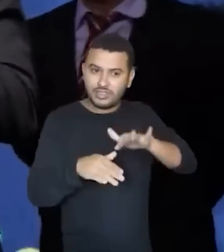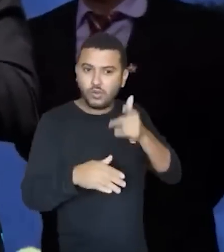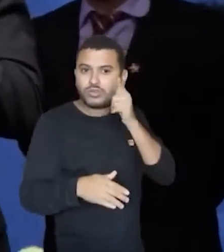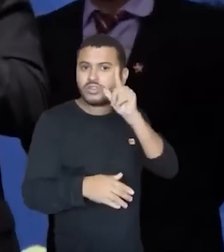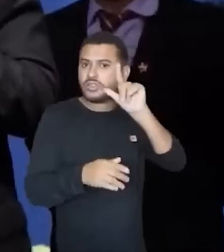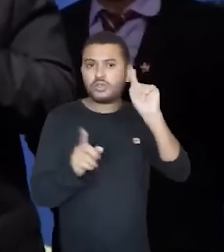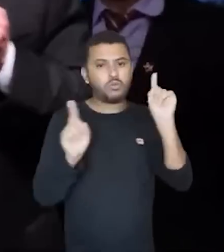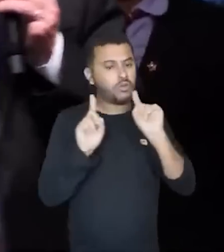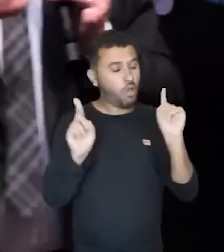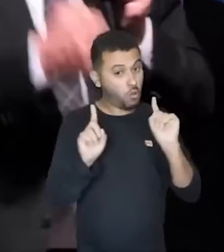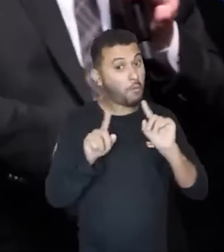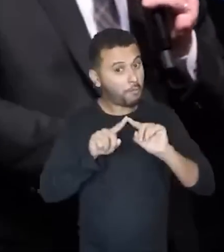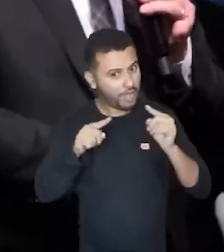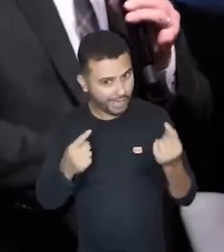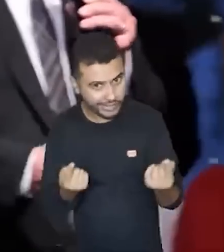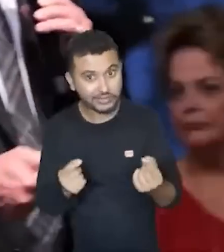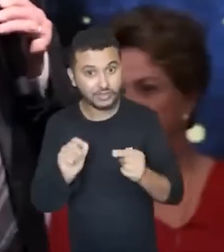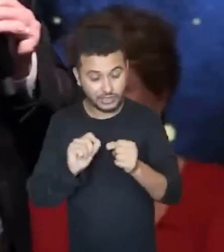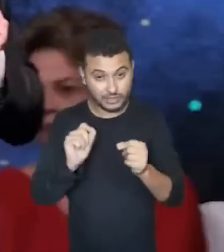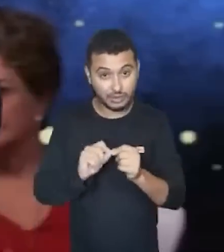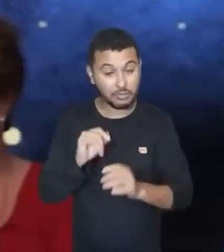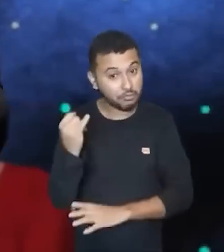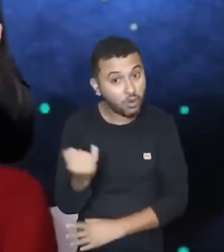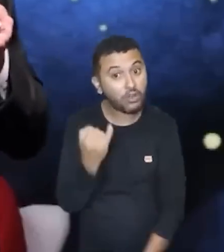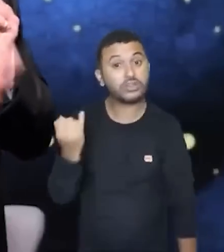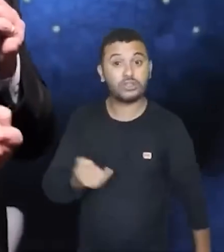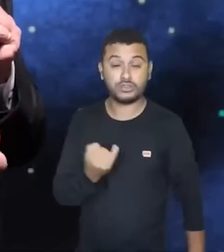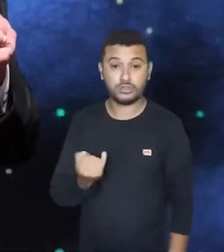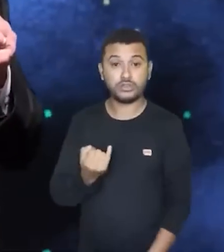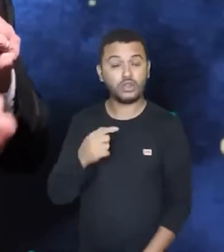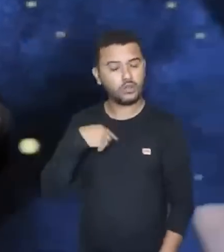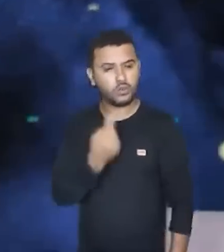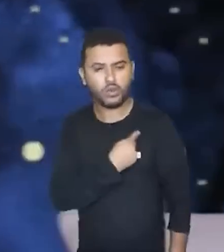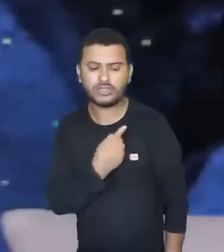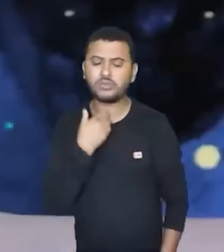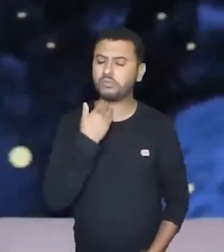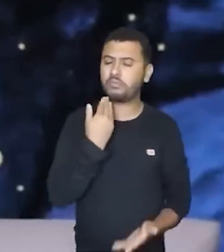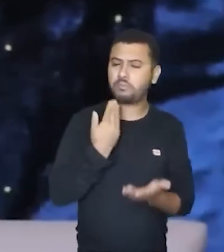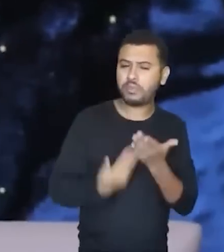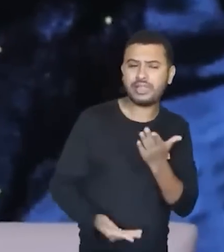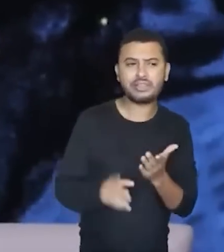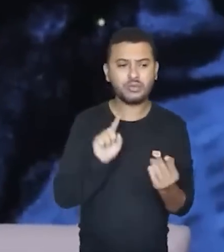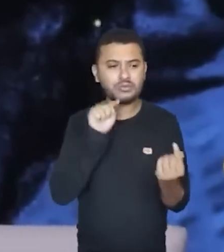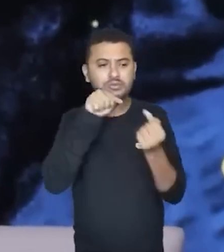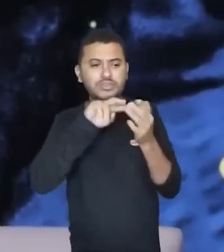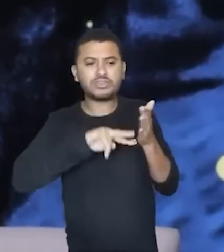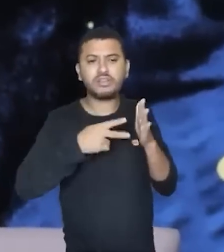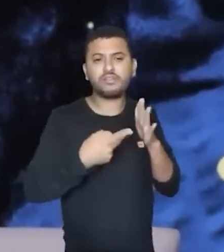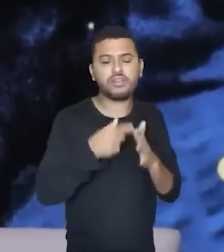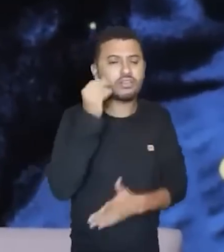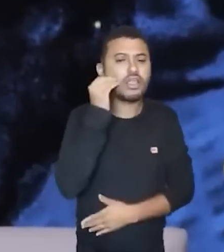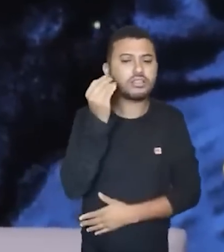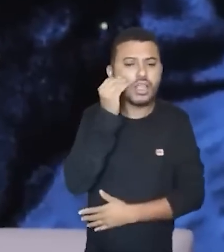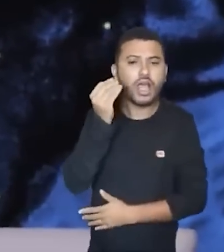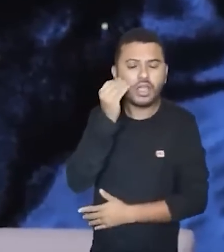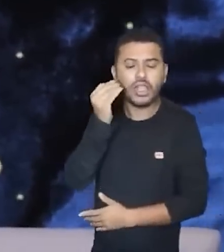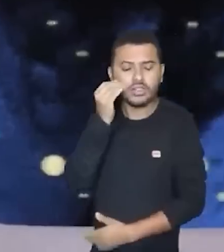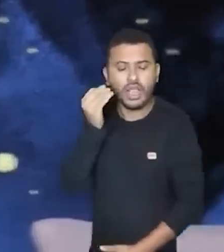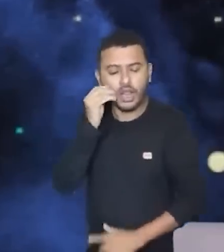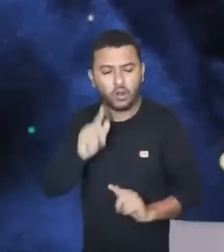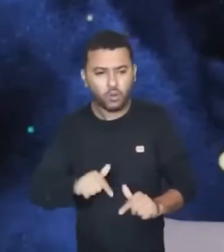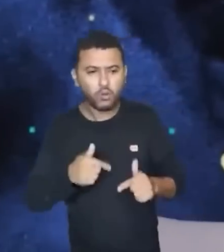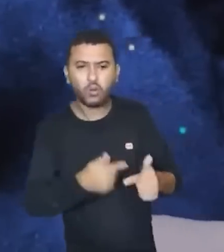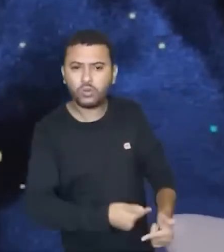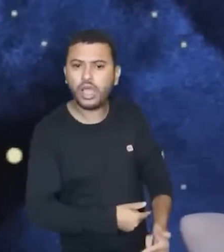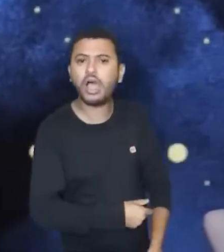fazer. Mas é sempre importante a gente não perder de vista que a gente tem que tentar. A gente tem que tentar, porque